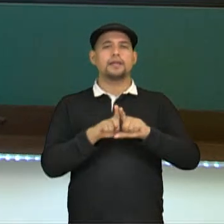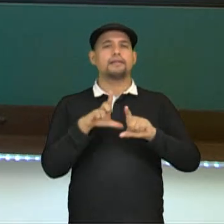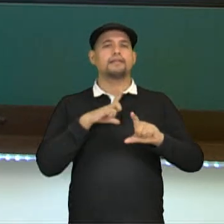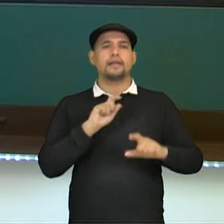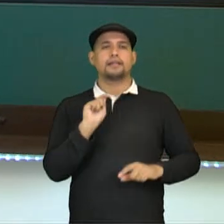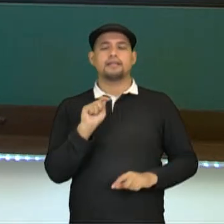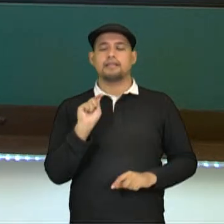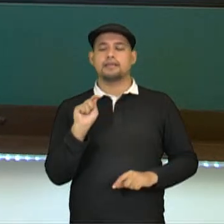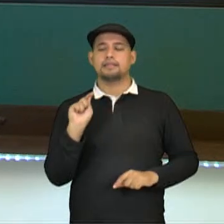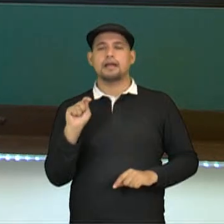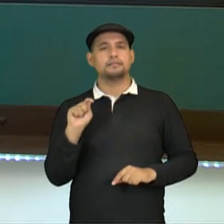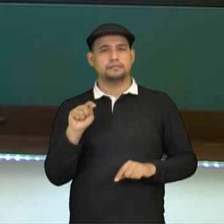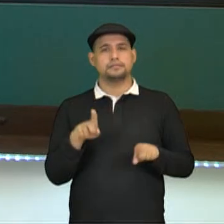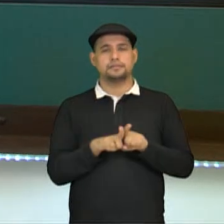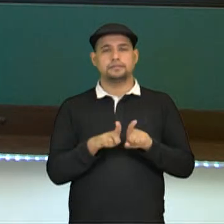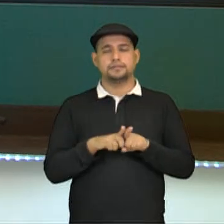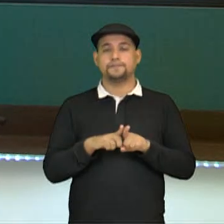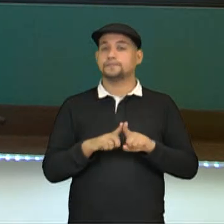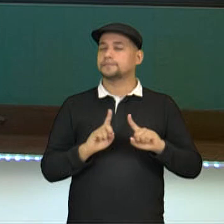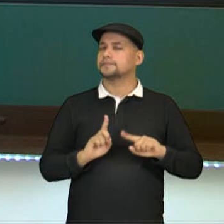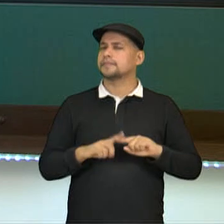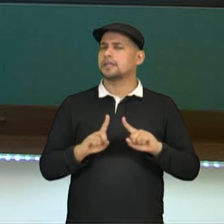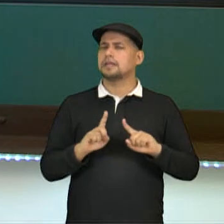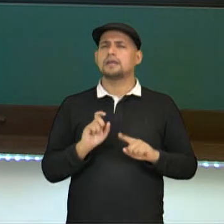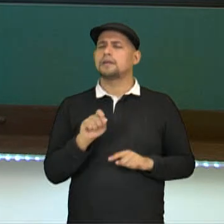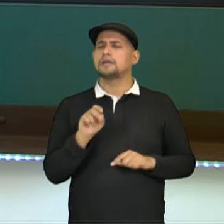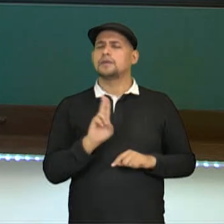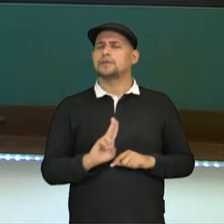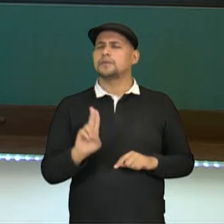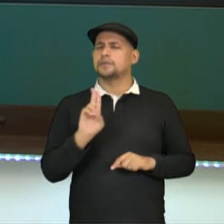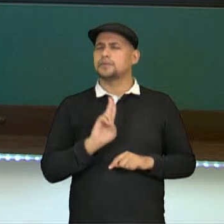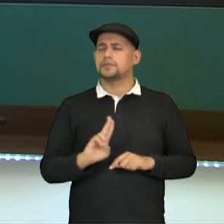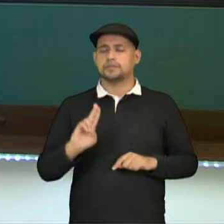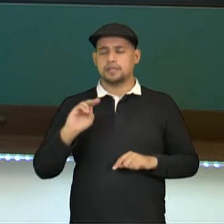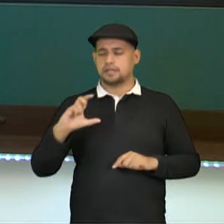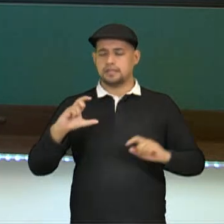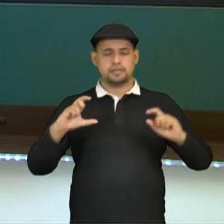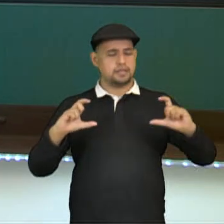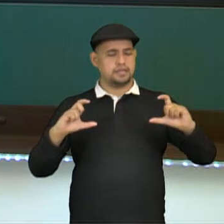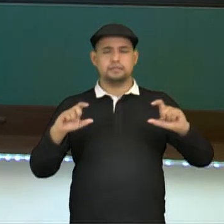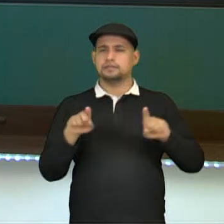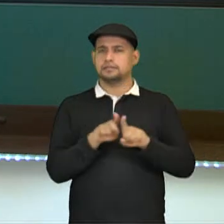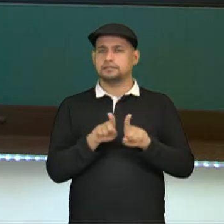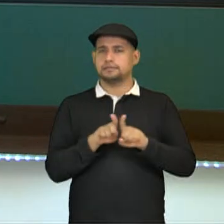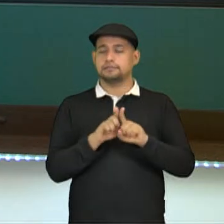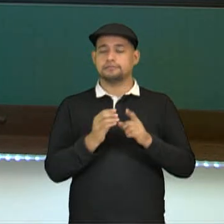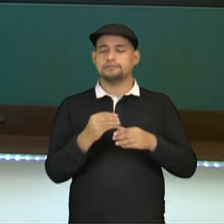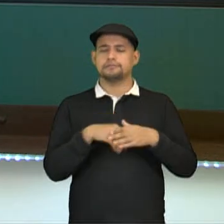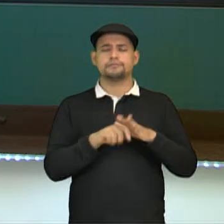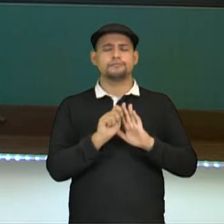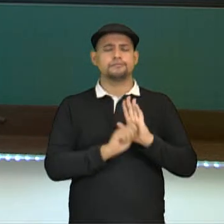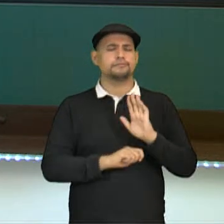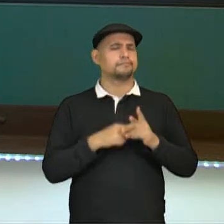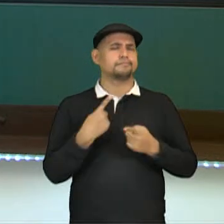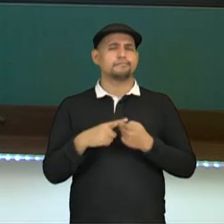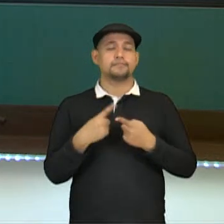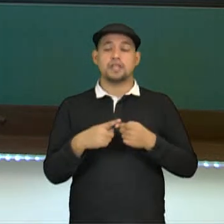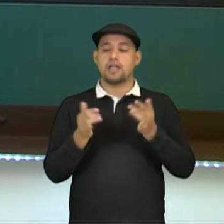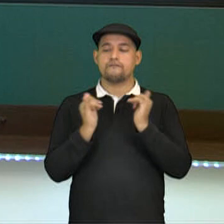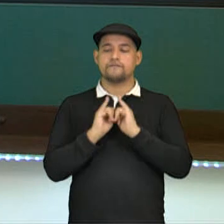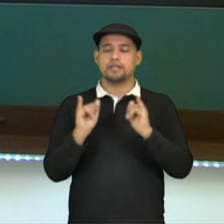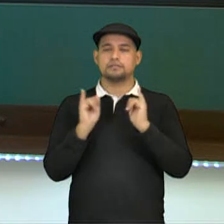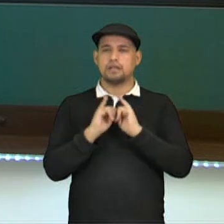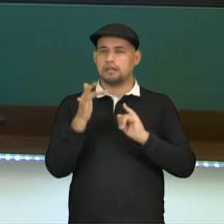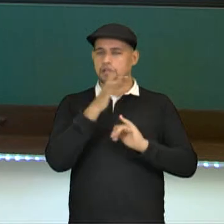reticências, que são aqueles 3 pontinhos, né? Para que serve o uso dos colchetes e das reticências dentro de um texto? Para informar